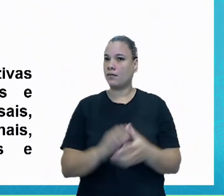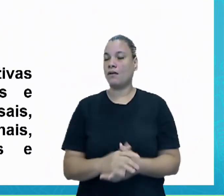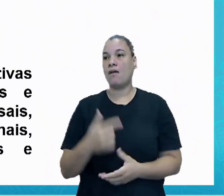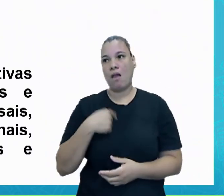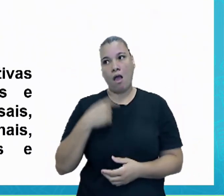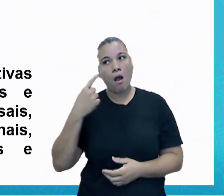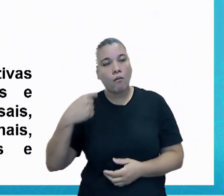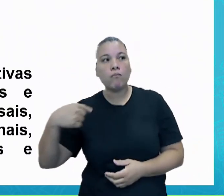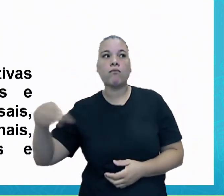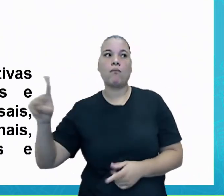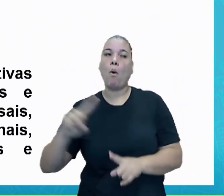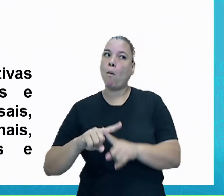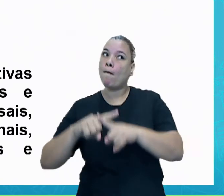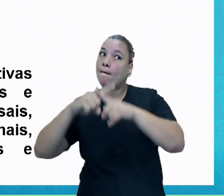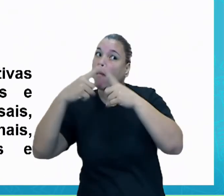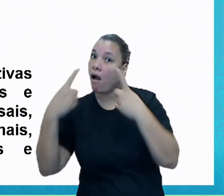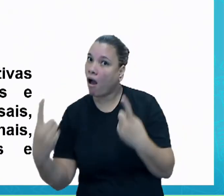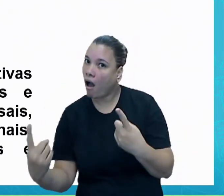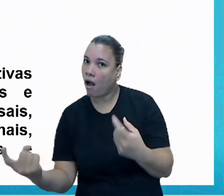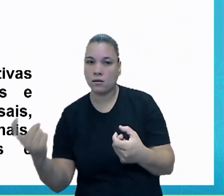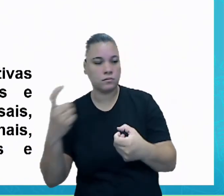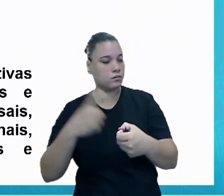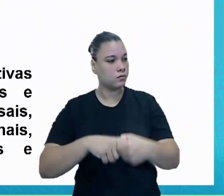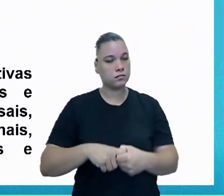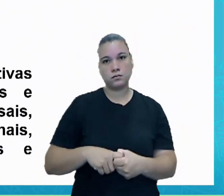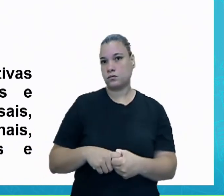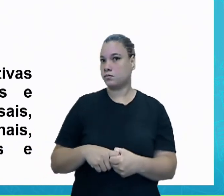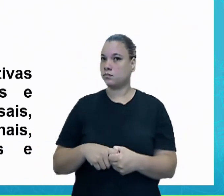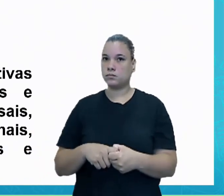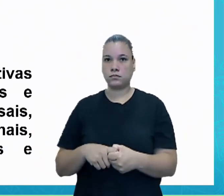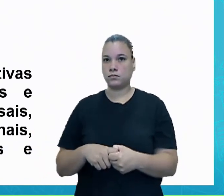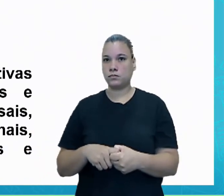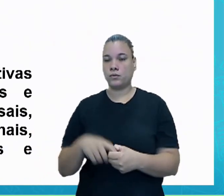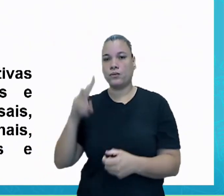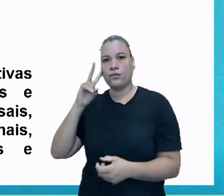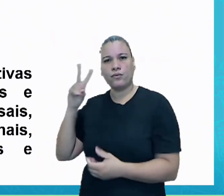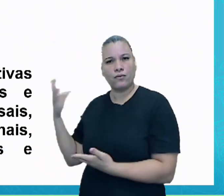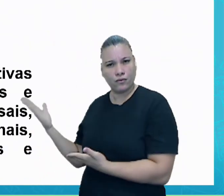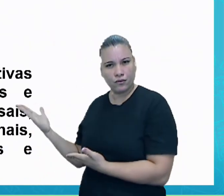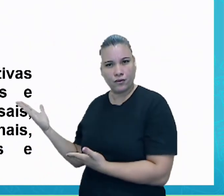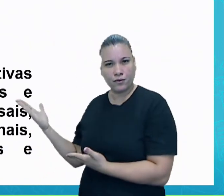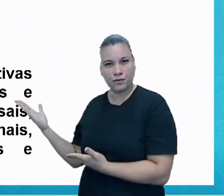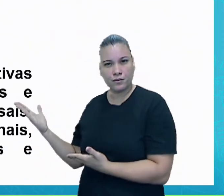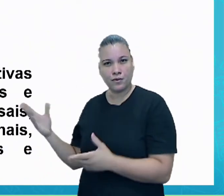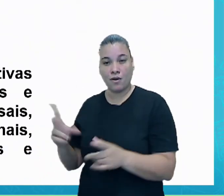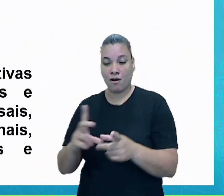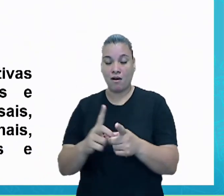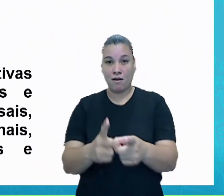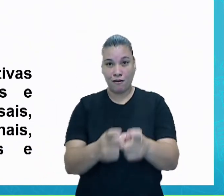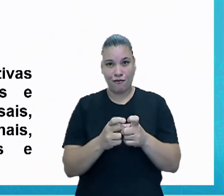volto. A questão é que a preposição, ela pode ligar só termos. Já a conjunção